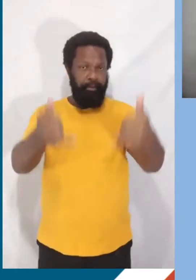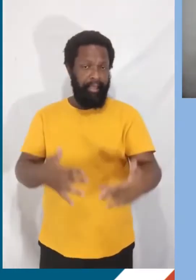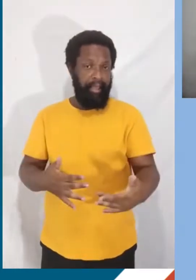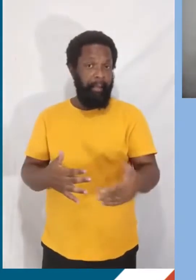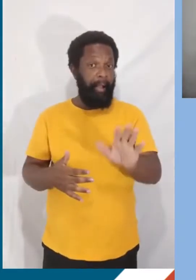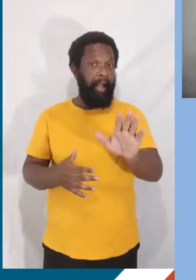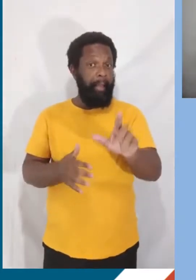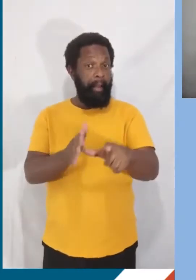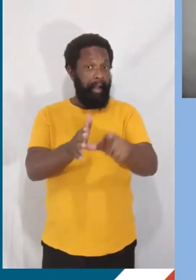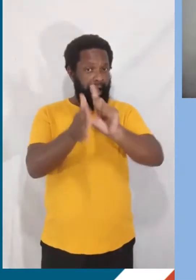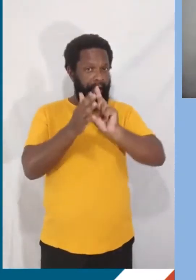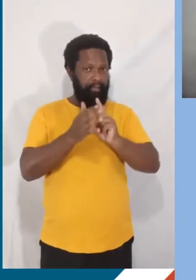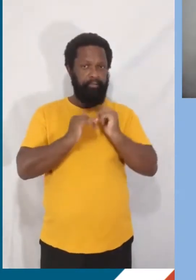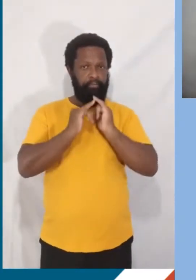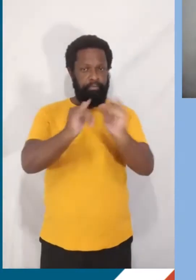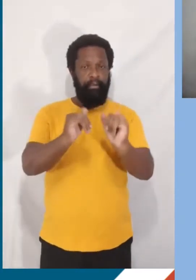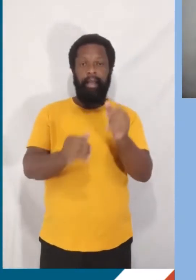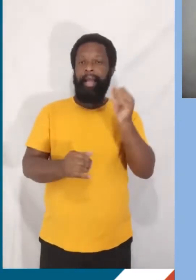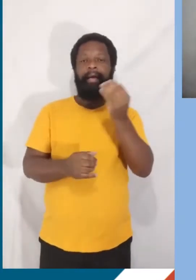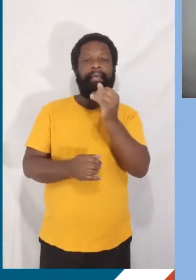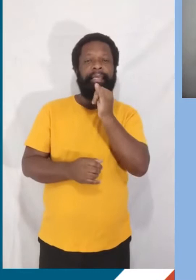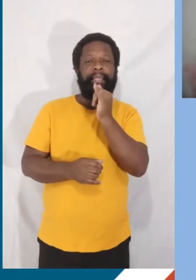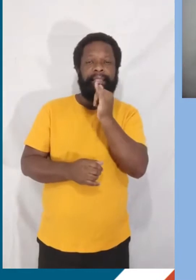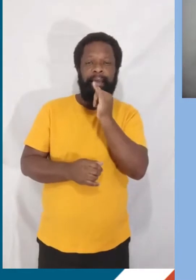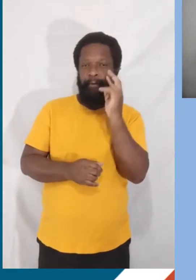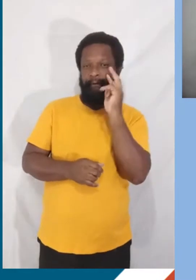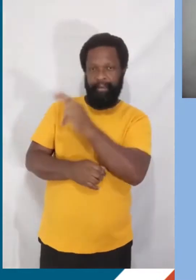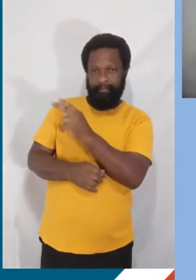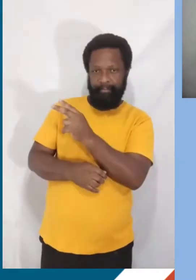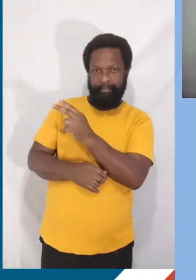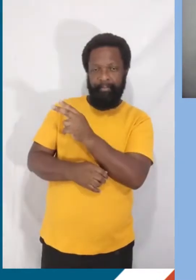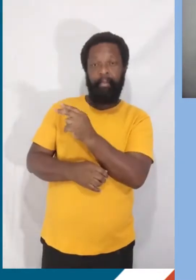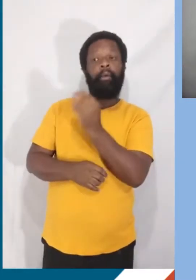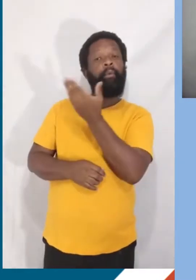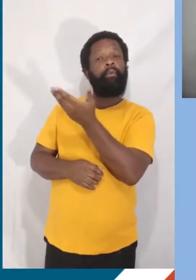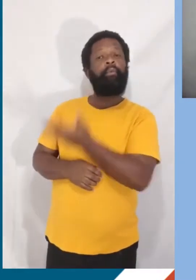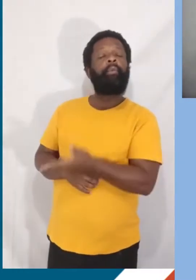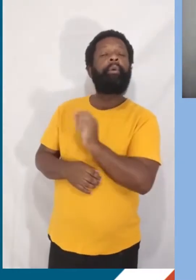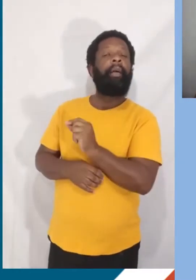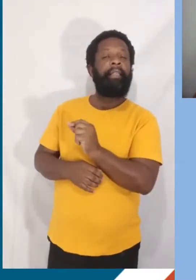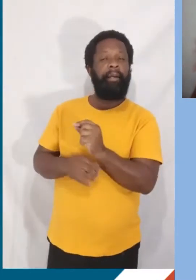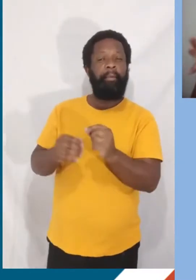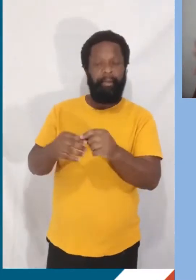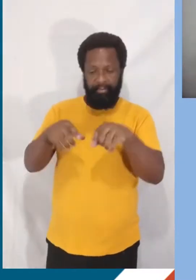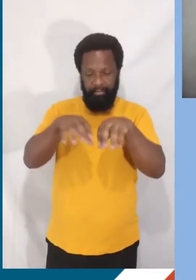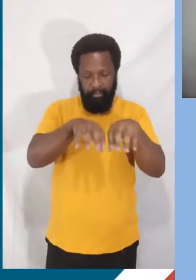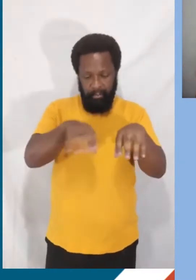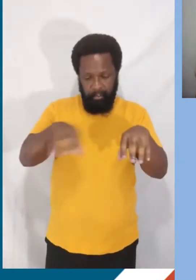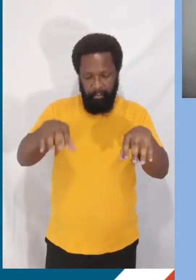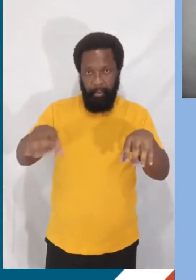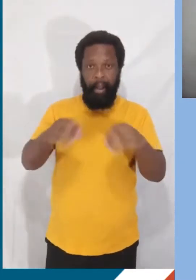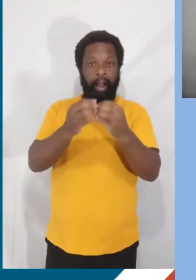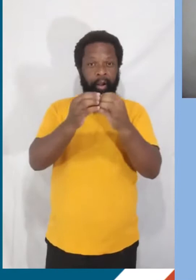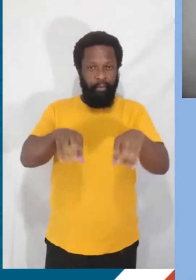aqui e antes de começar a falar, eu dou um exemplo aqui para vocês estão vendo no lado direito aí,